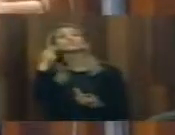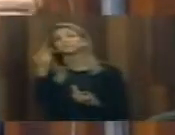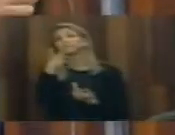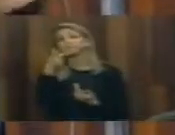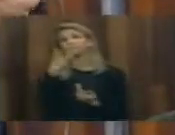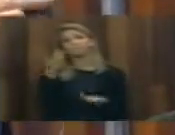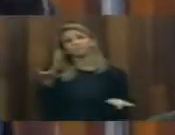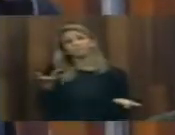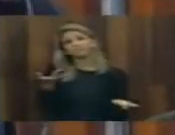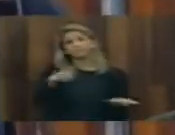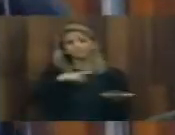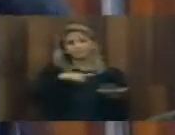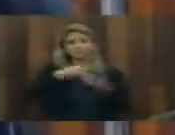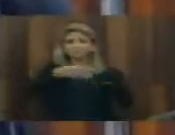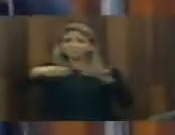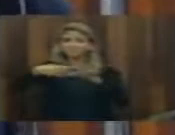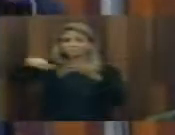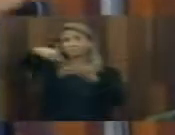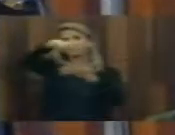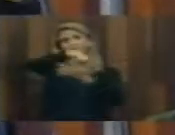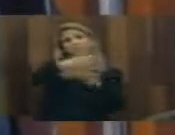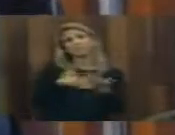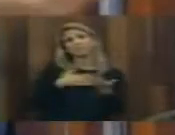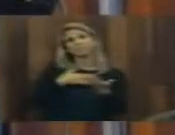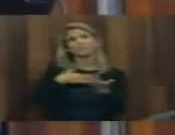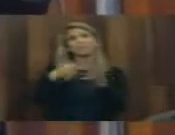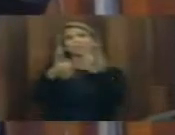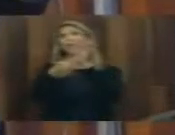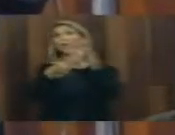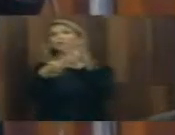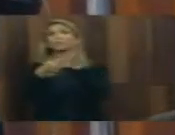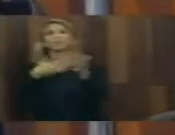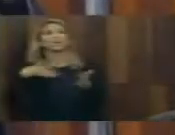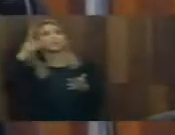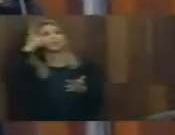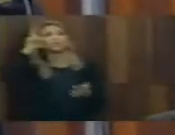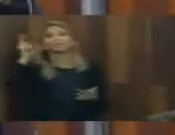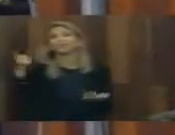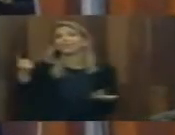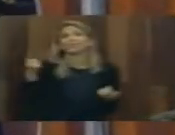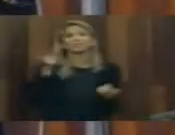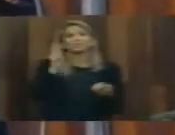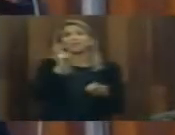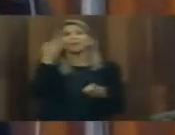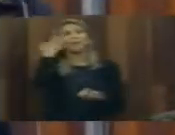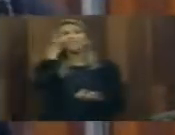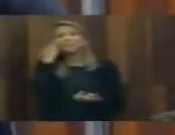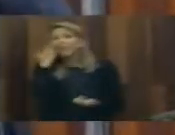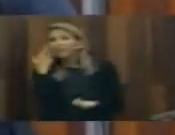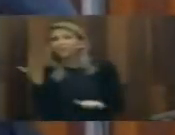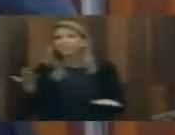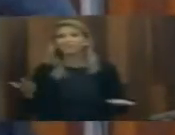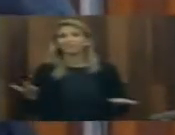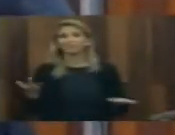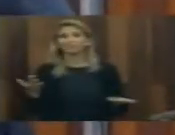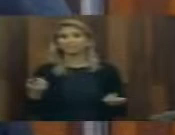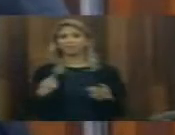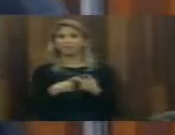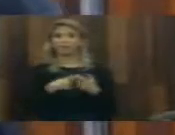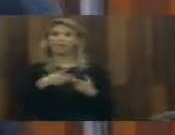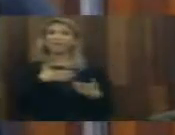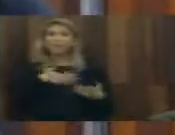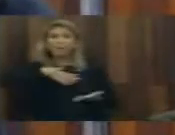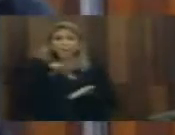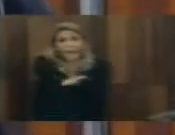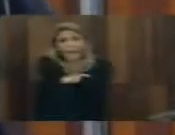apontamentos, né, demonstrando ao porquê do veto, que não faz sentido. Porque aí você pega um